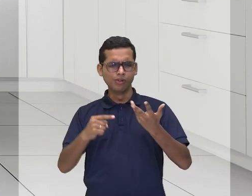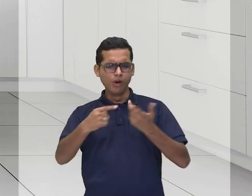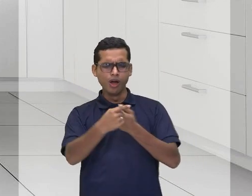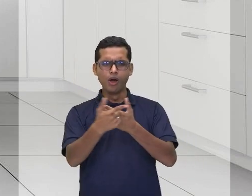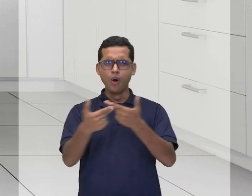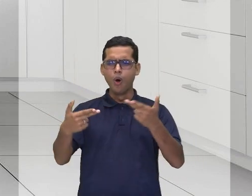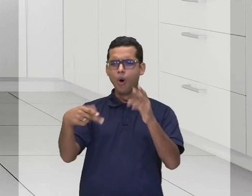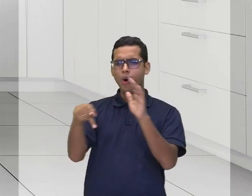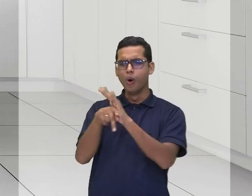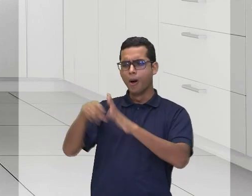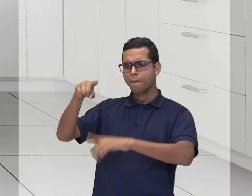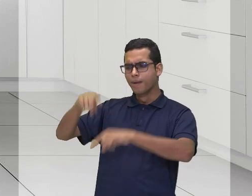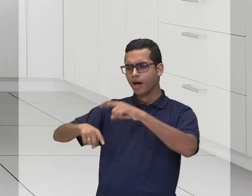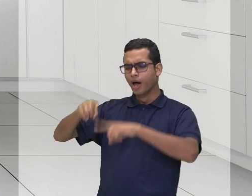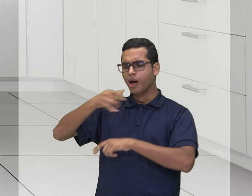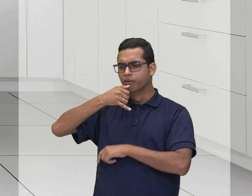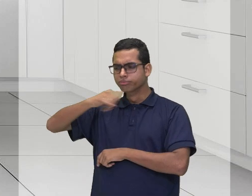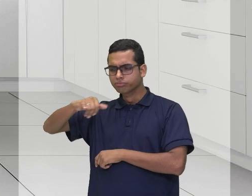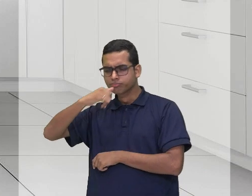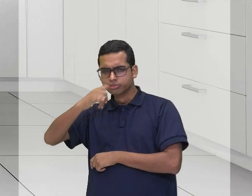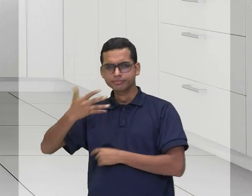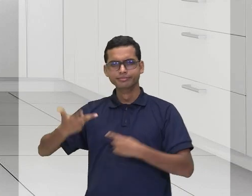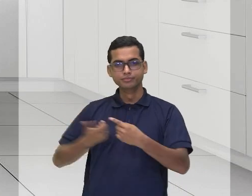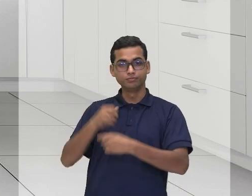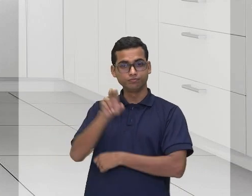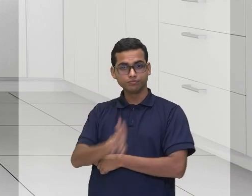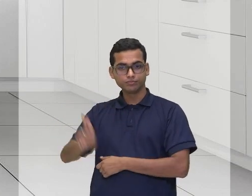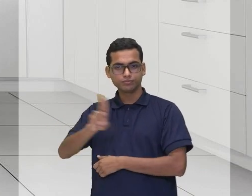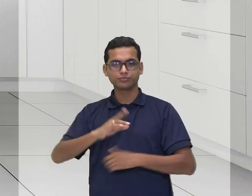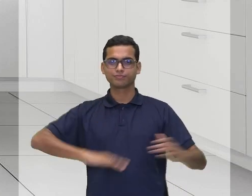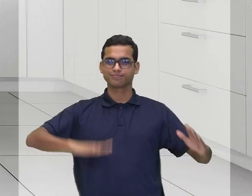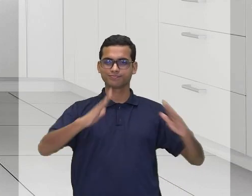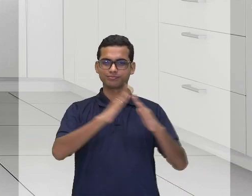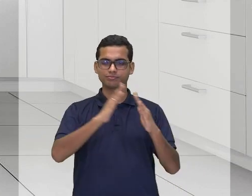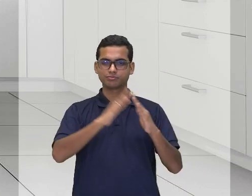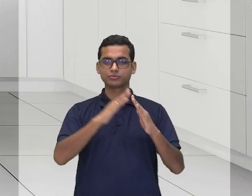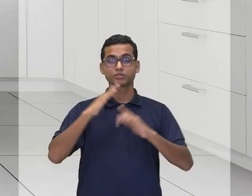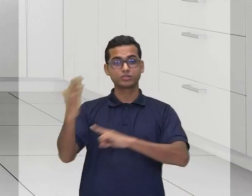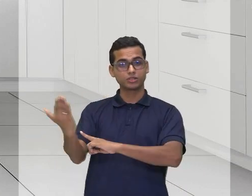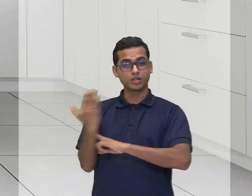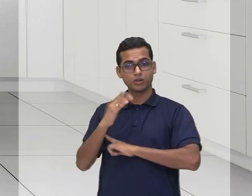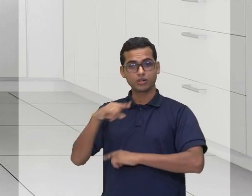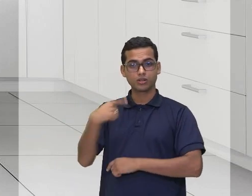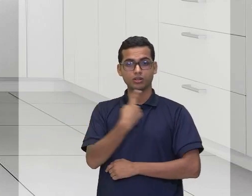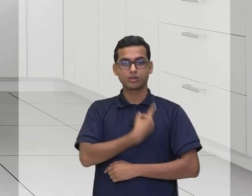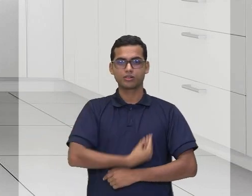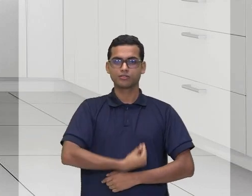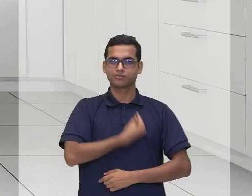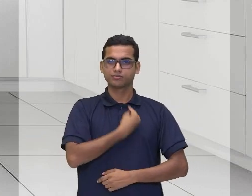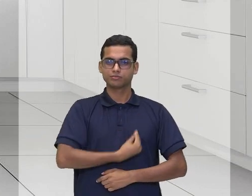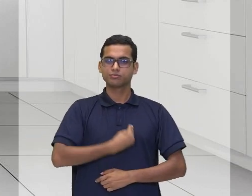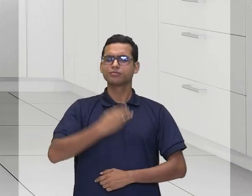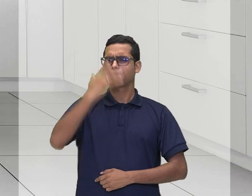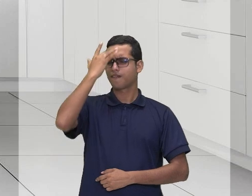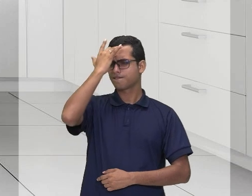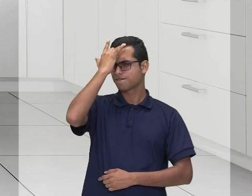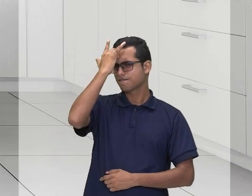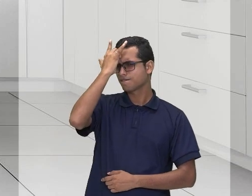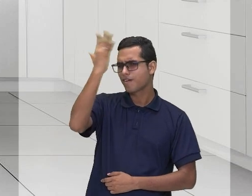Eletrodomésticos que facilitam a nossa vida. Mas eu gostaria de fazer uma